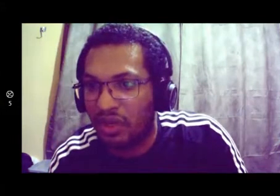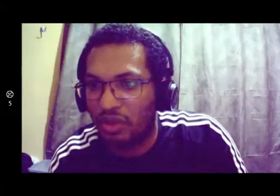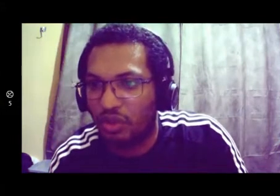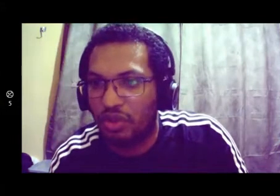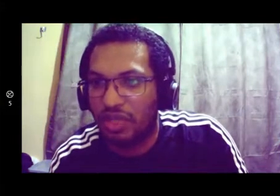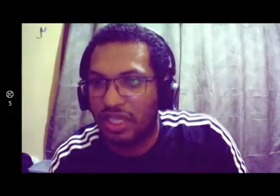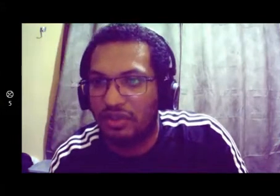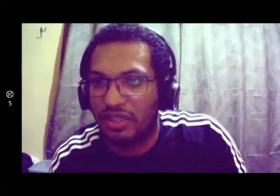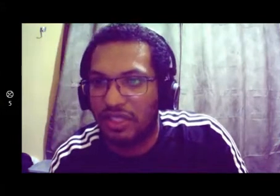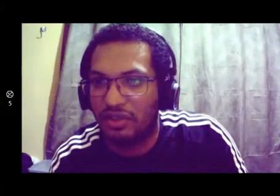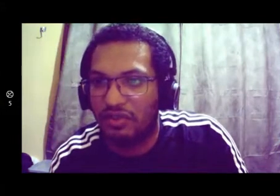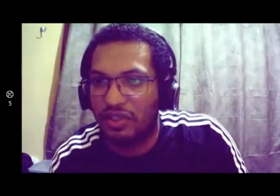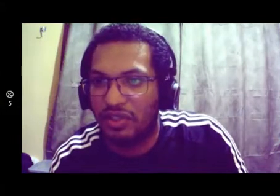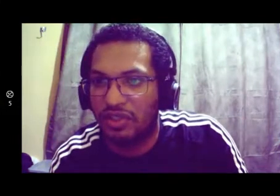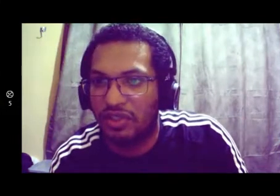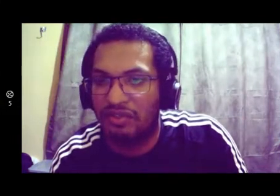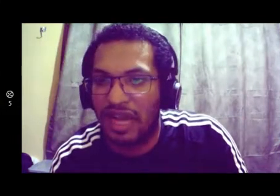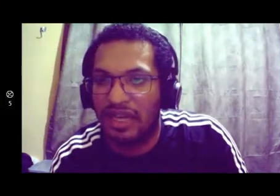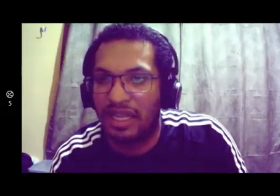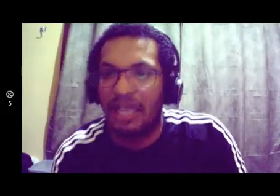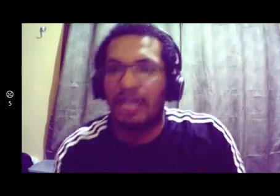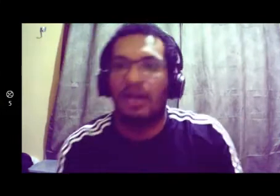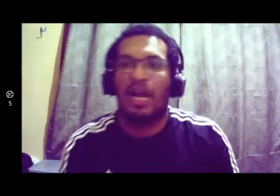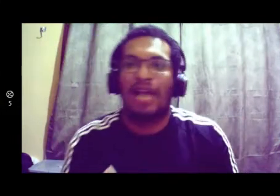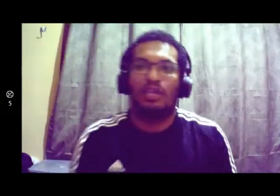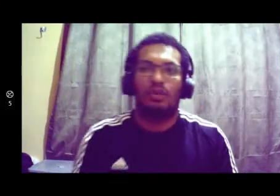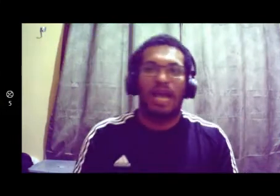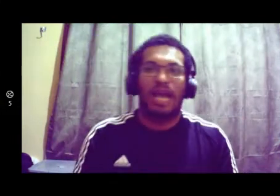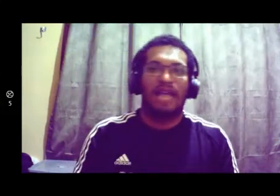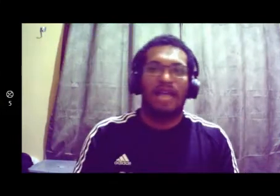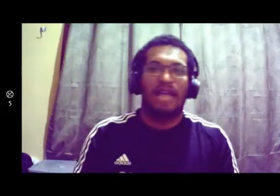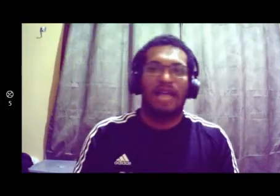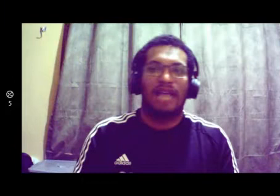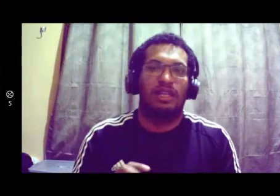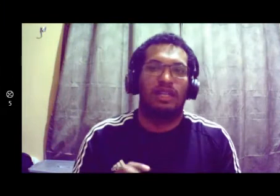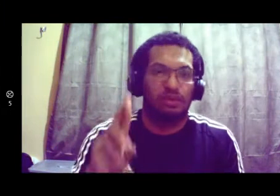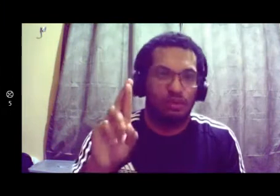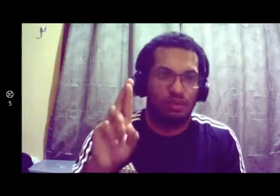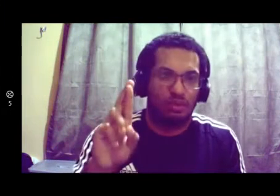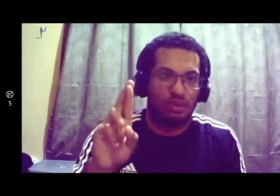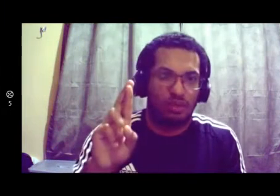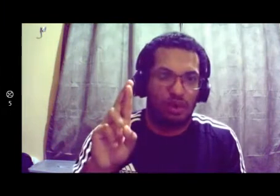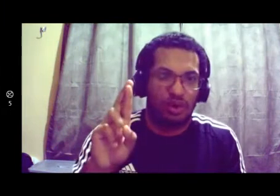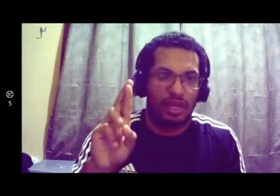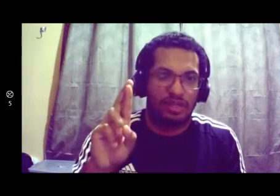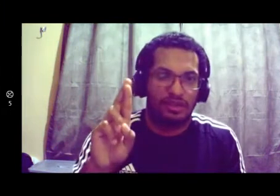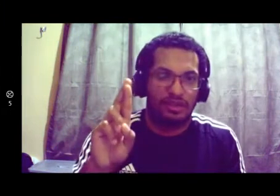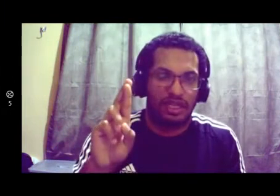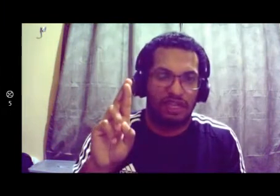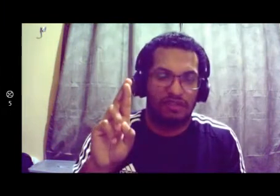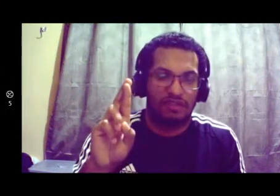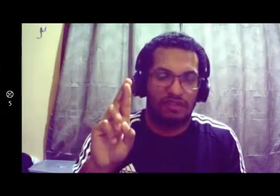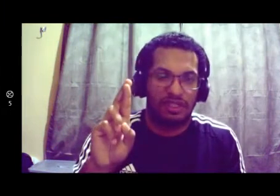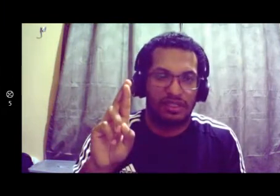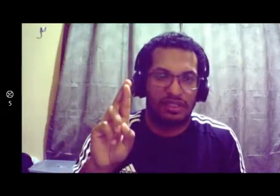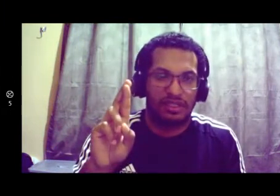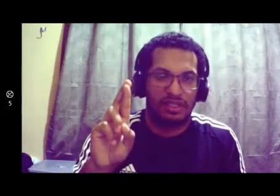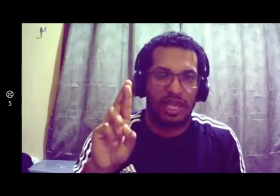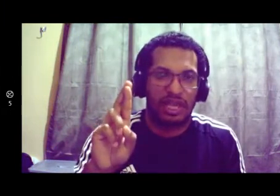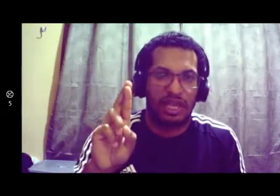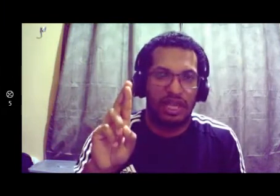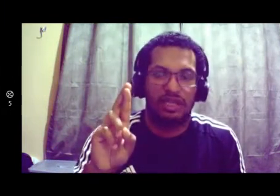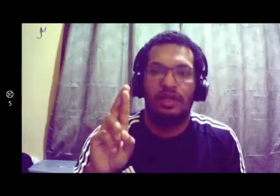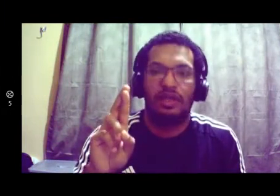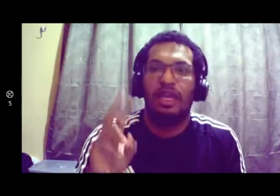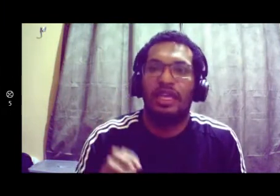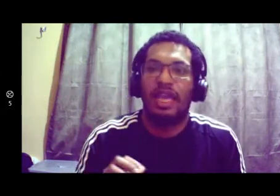Aqui, ó, no outro aqui, se vocês observarem, aqui no caso, ele está fazendo horas, ele está fazendo assim, de